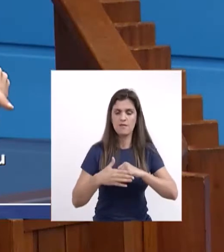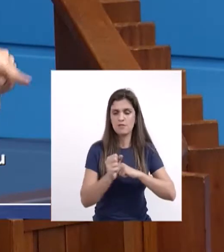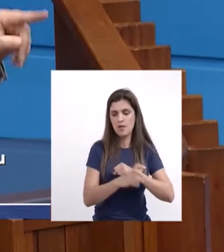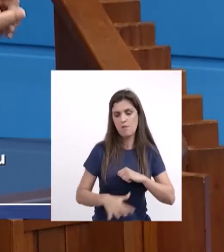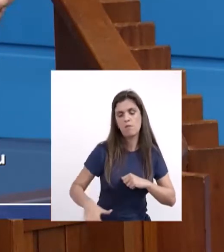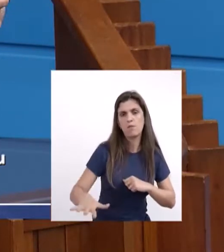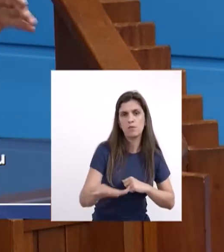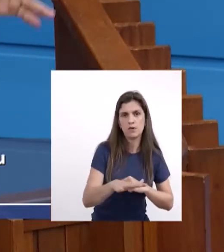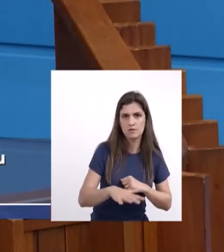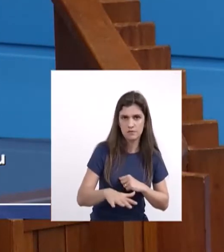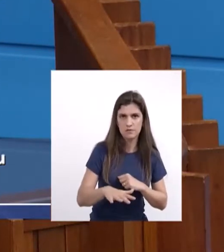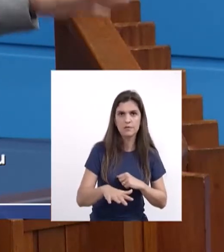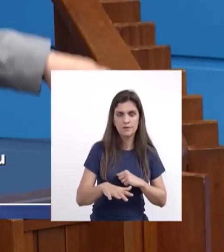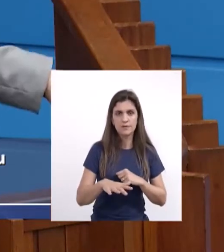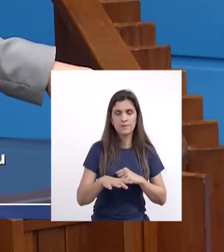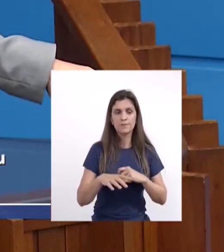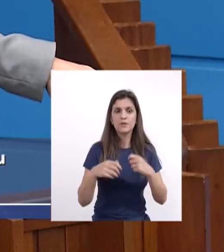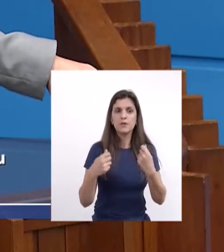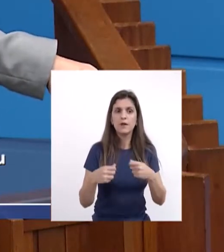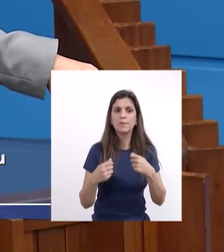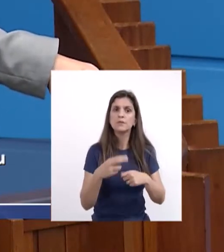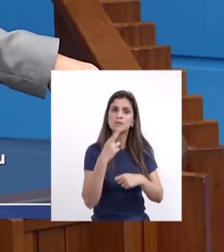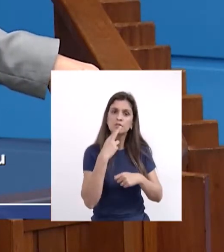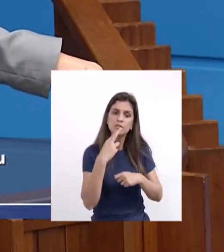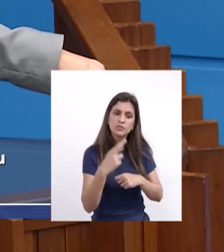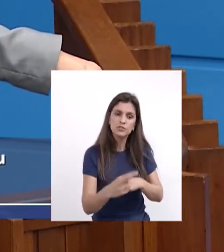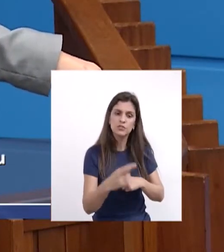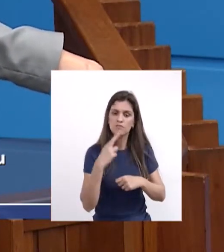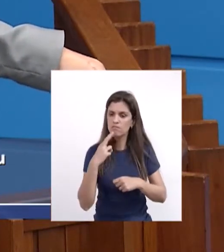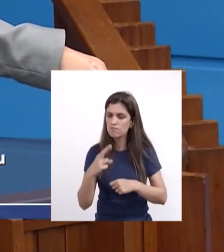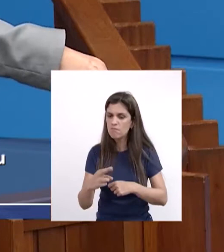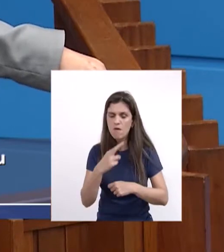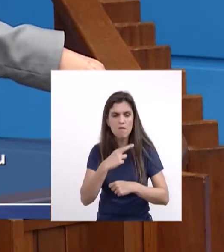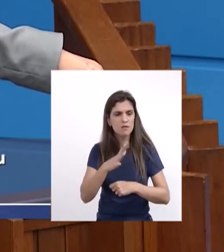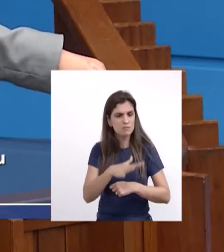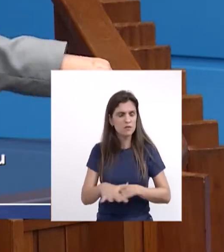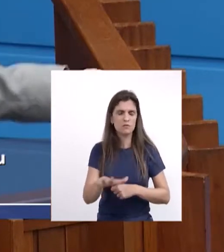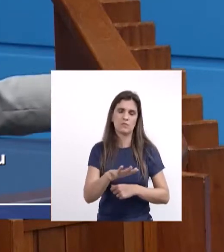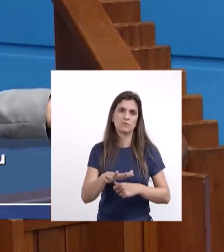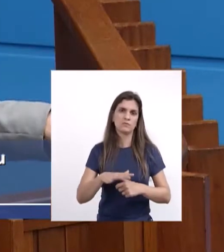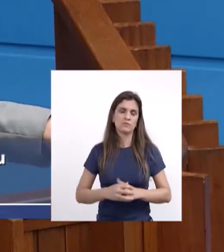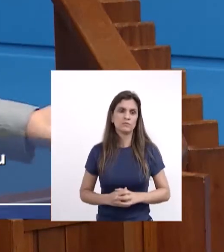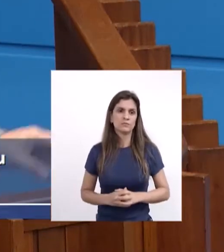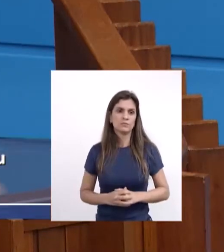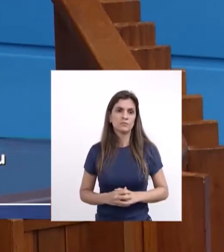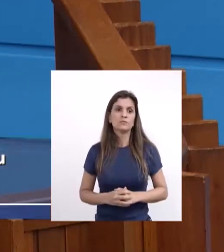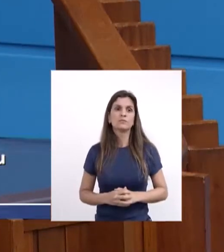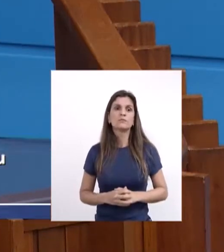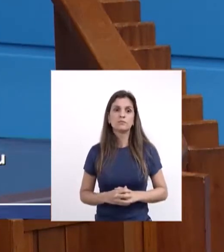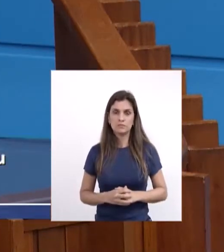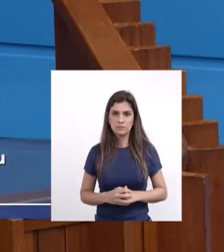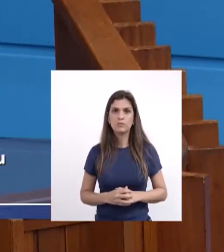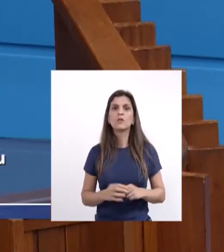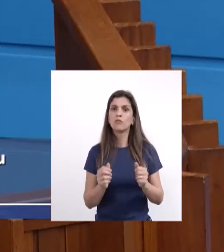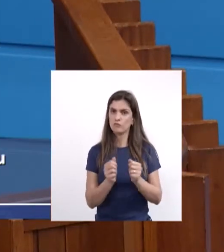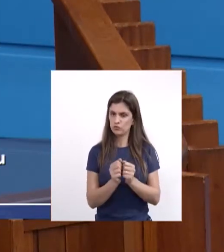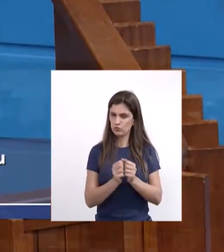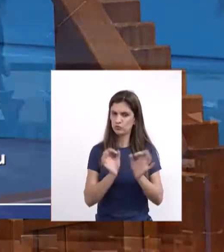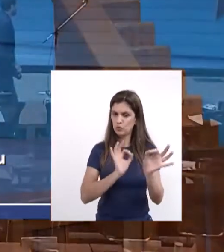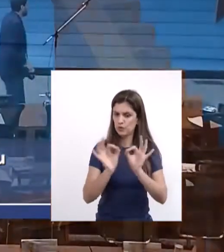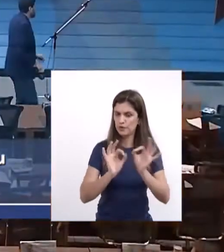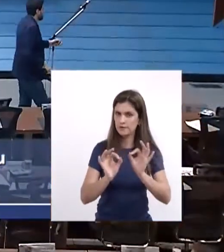estado espera que possa ter uma resposta. Concede uma parte, não, Pedro? Com a maior satisfação, meu presidente. Nós fizemos juntos a audiência